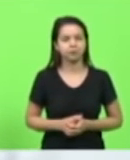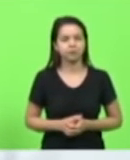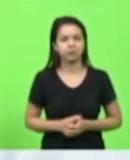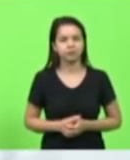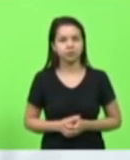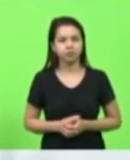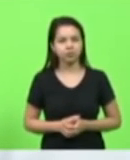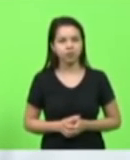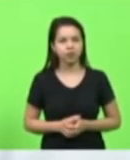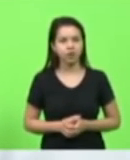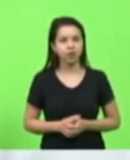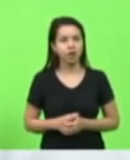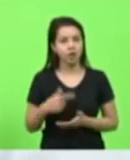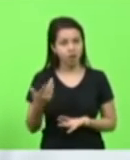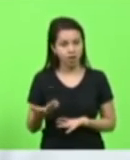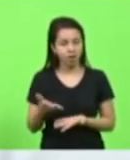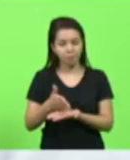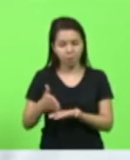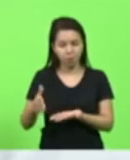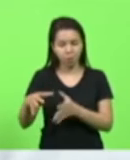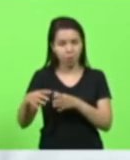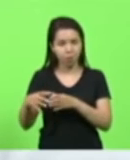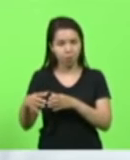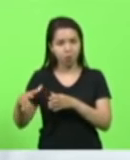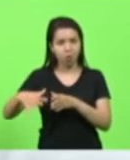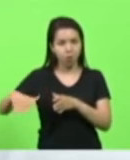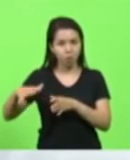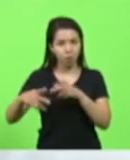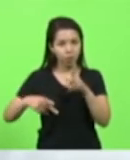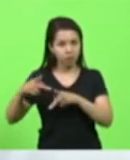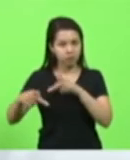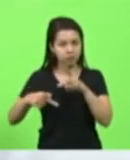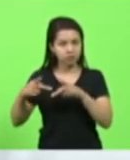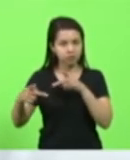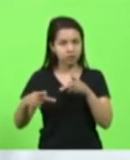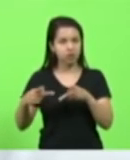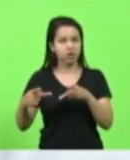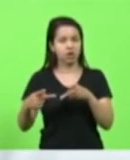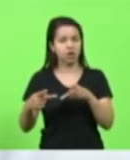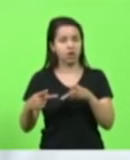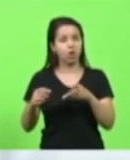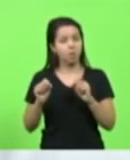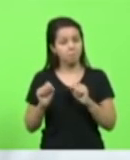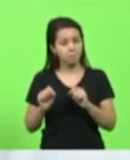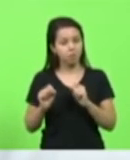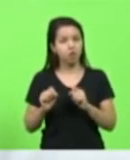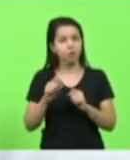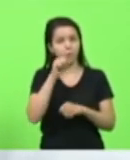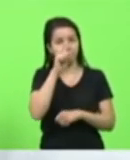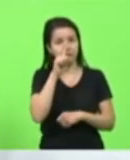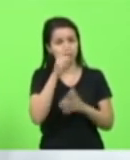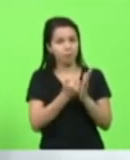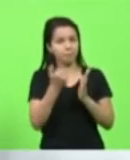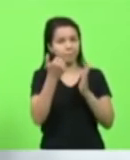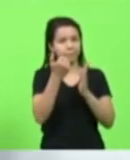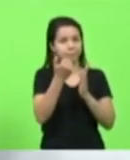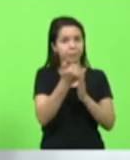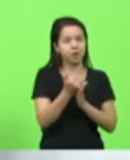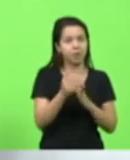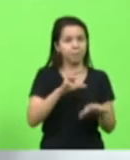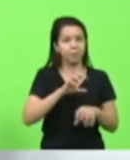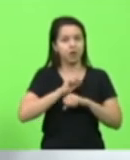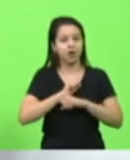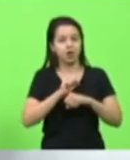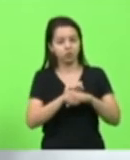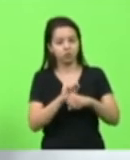é parte da população desprotegida e mais exposta, portanto, a infecção